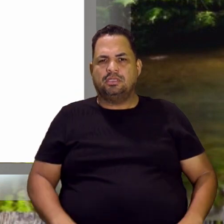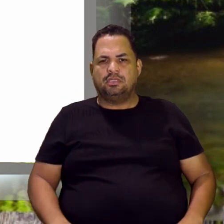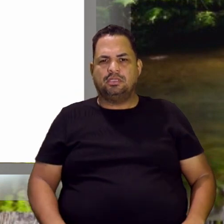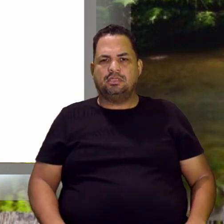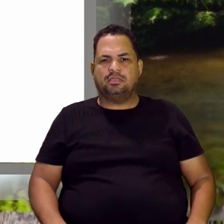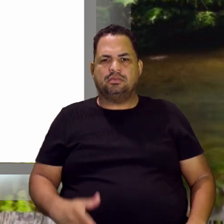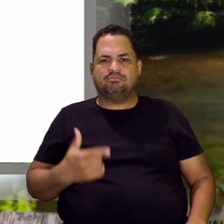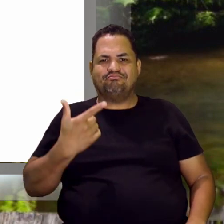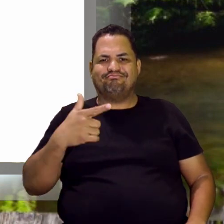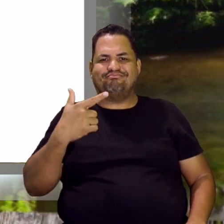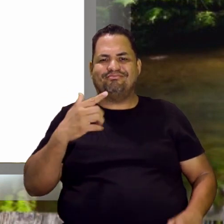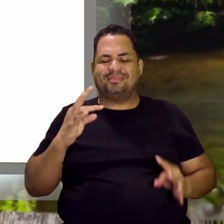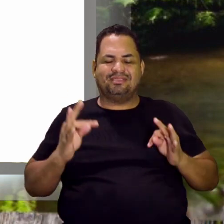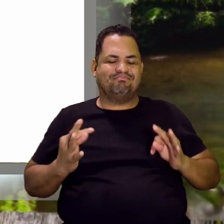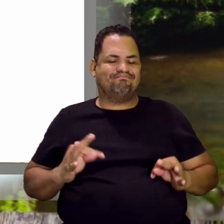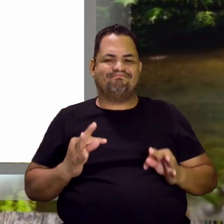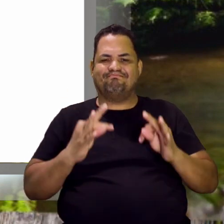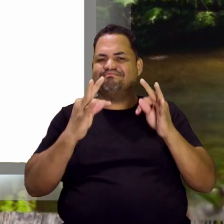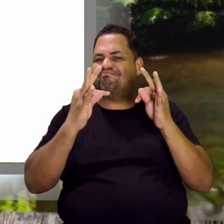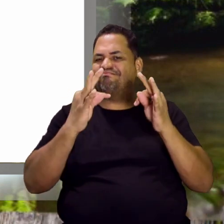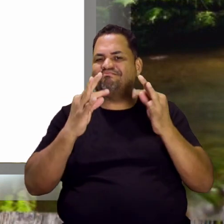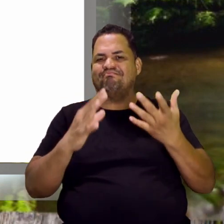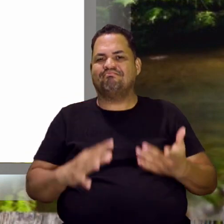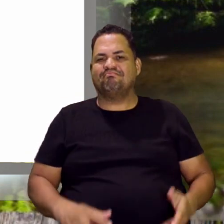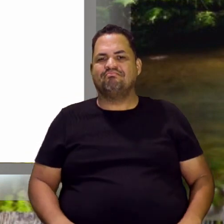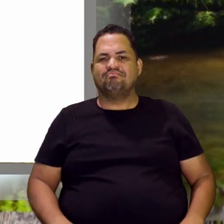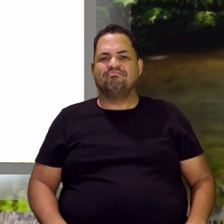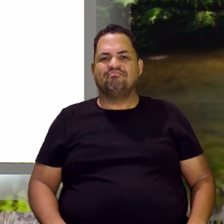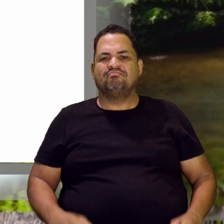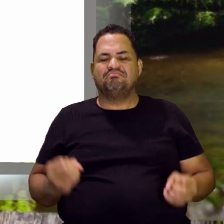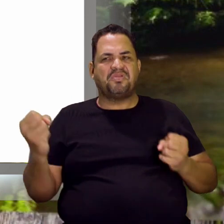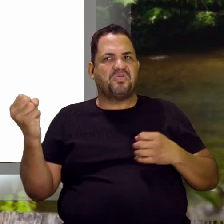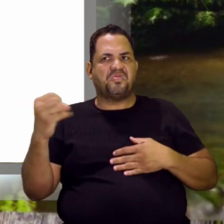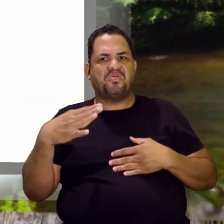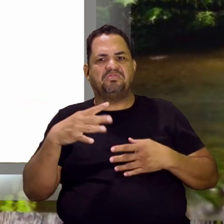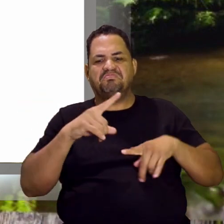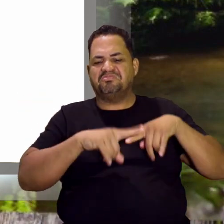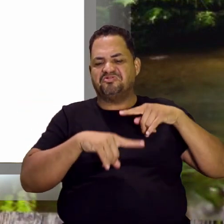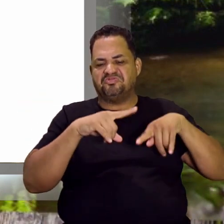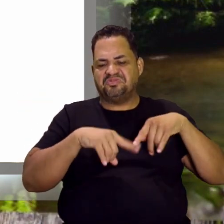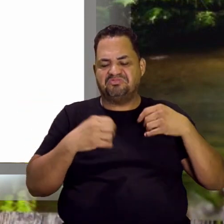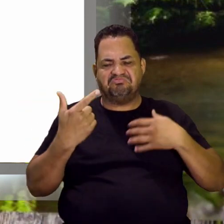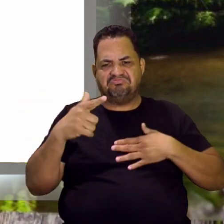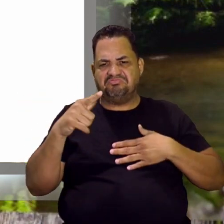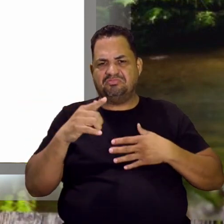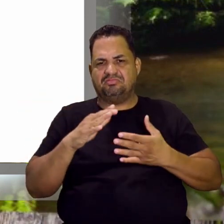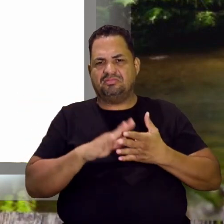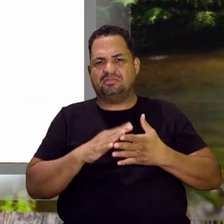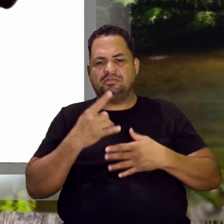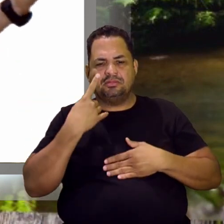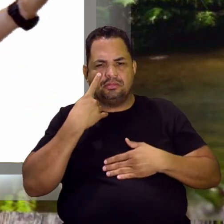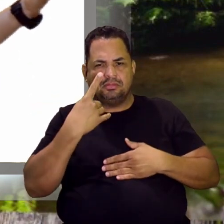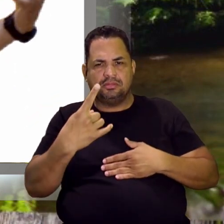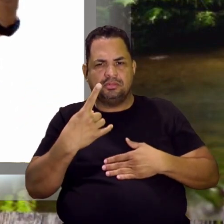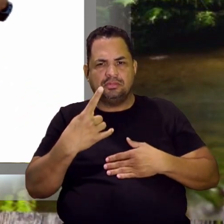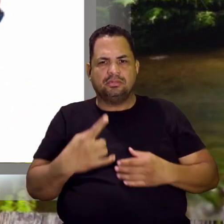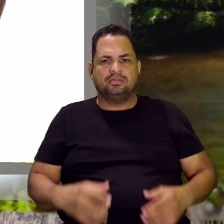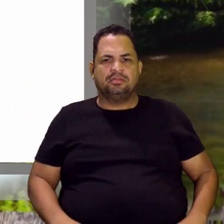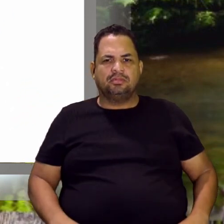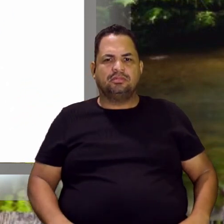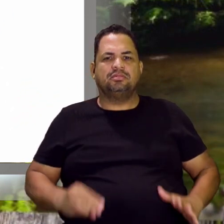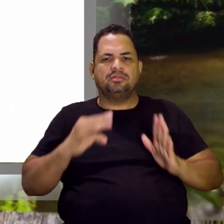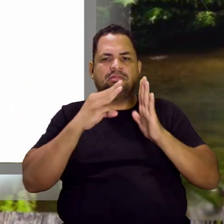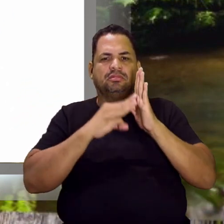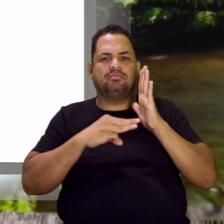Não tinha tecnologia, não tinha muita coisa moderna naquela época. Através das observações dele e dos